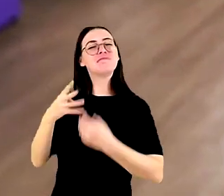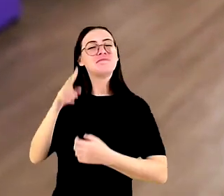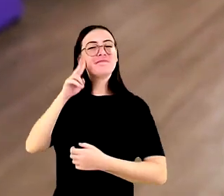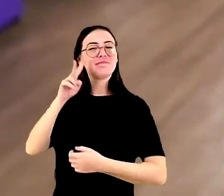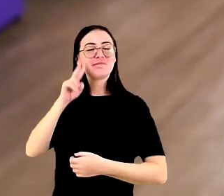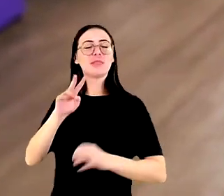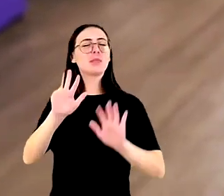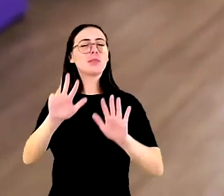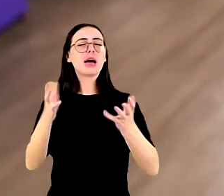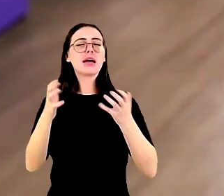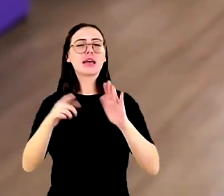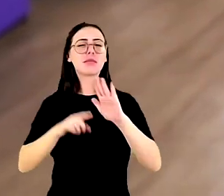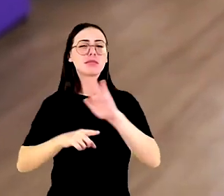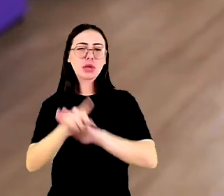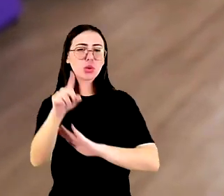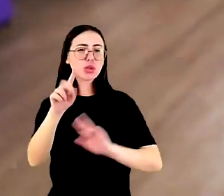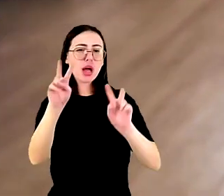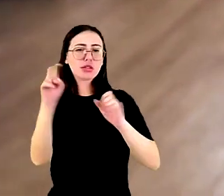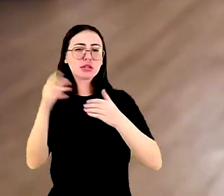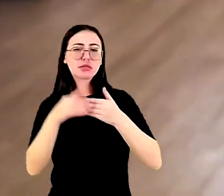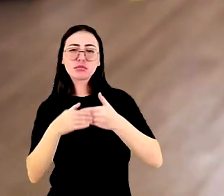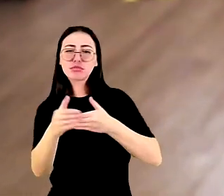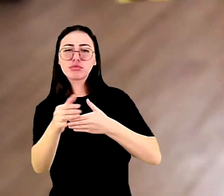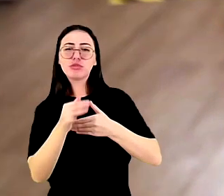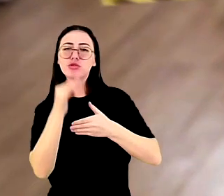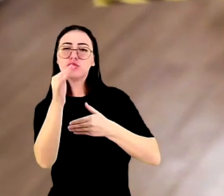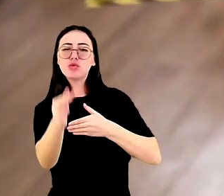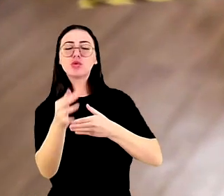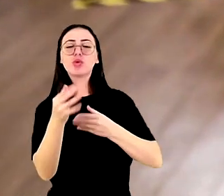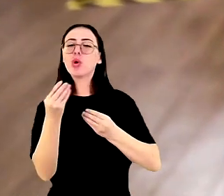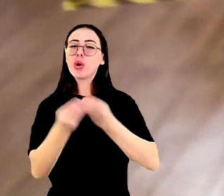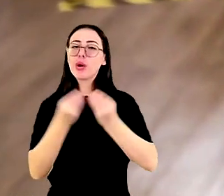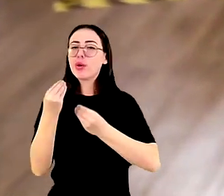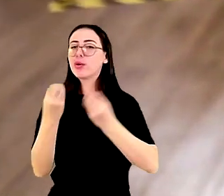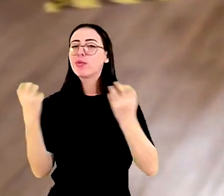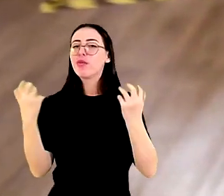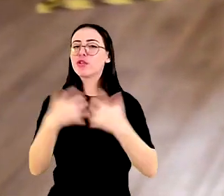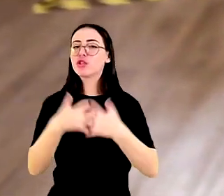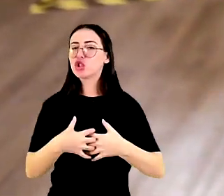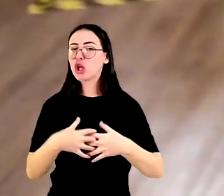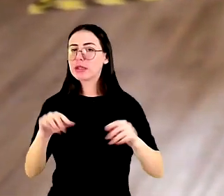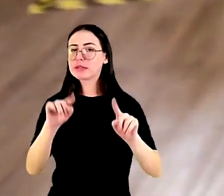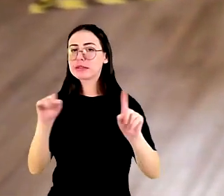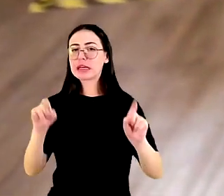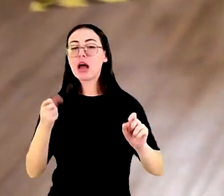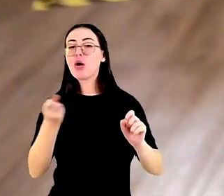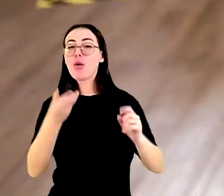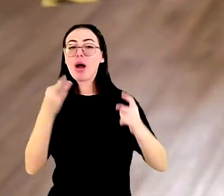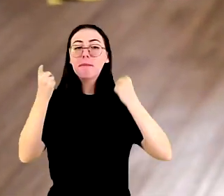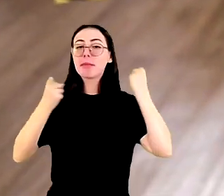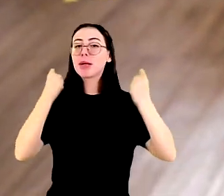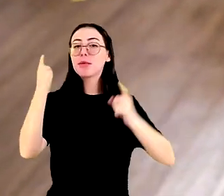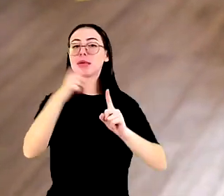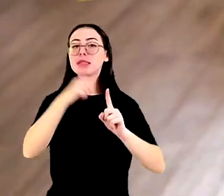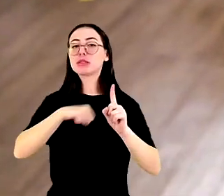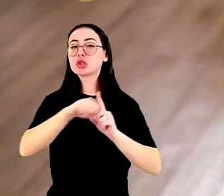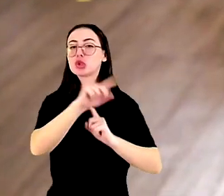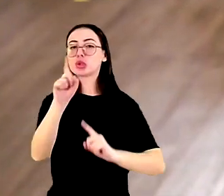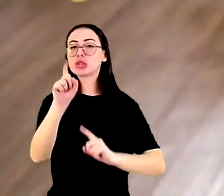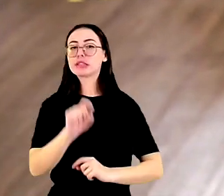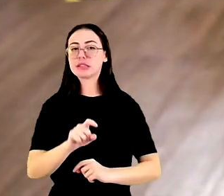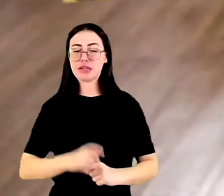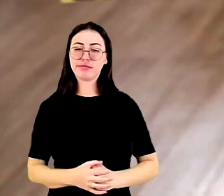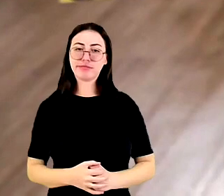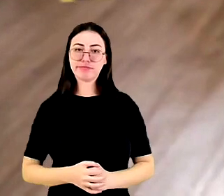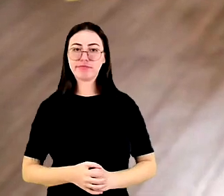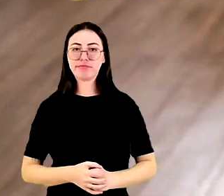adesão, engajamento de outras empresas, eventualmente outros segmentos também, com esse tipo de preocupação social. A gente tem um espaço bastante grande para